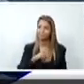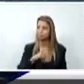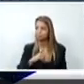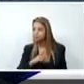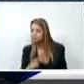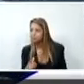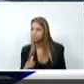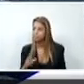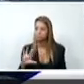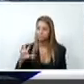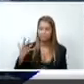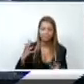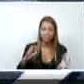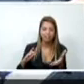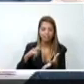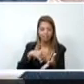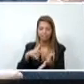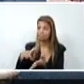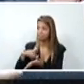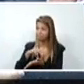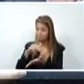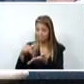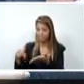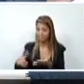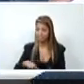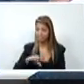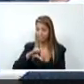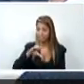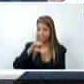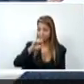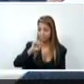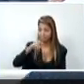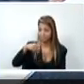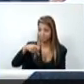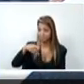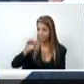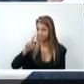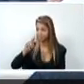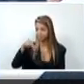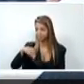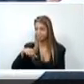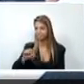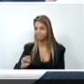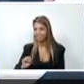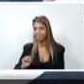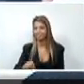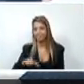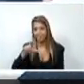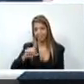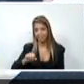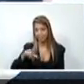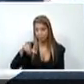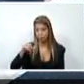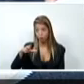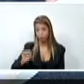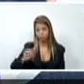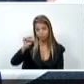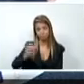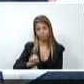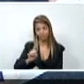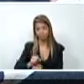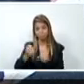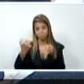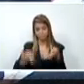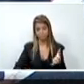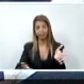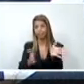aí, eu tenho inclusive documentos aqui, senhor vereador, da SP Trans, que diz o seguinte, é que nós temos 10 lotes suspensos pelo Tribunal de Contas, explica aqui quais